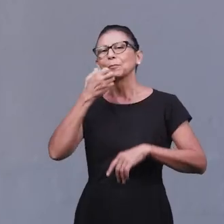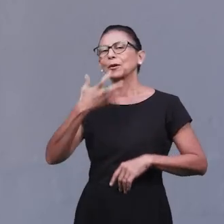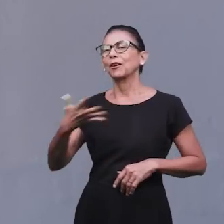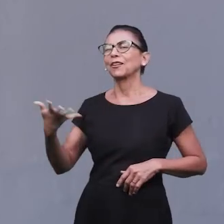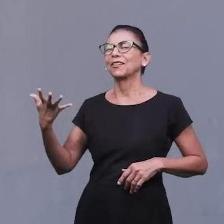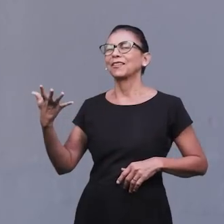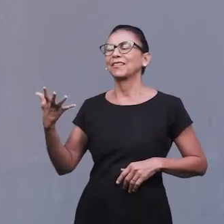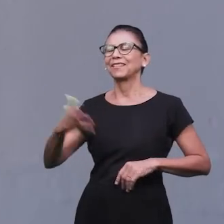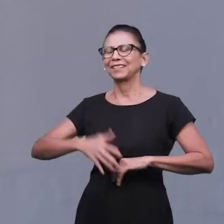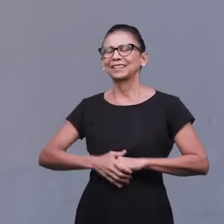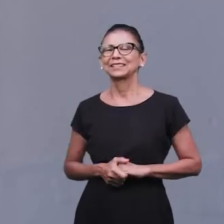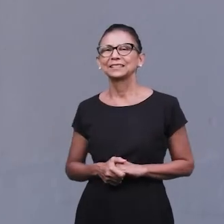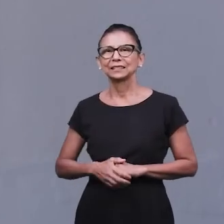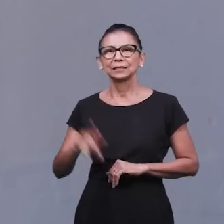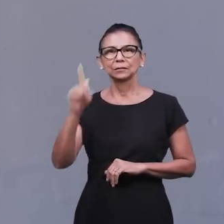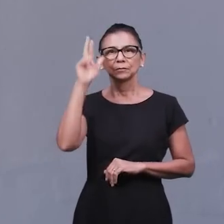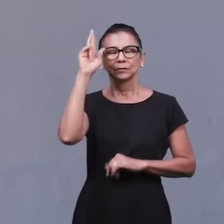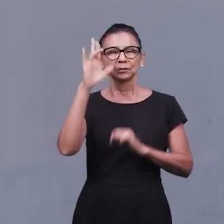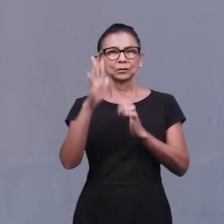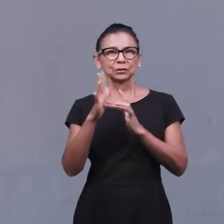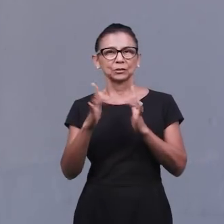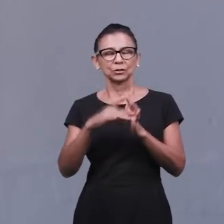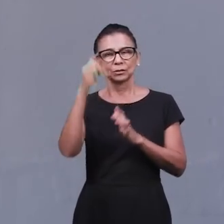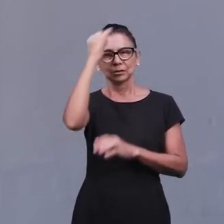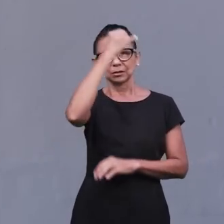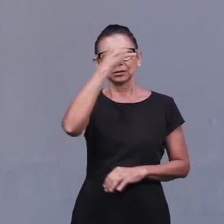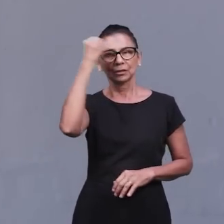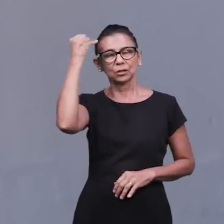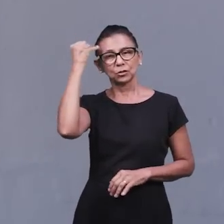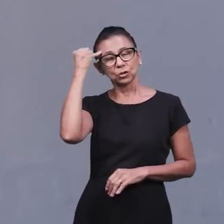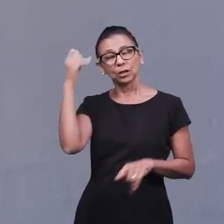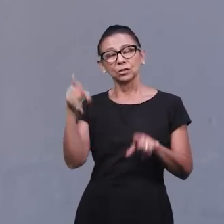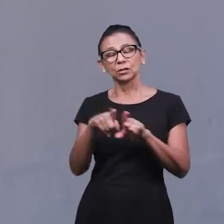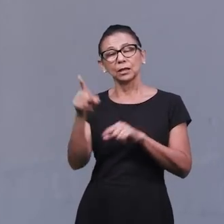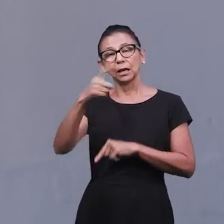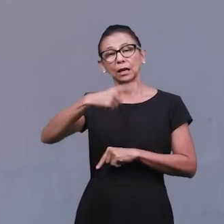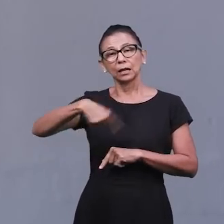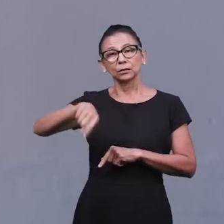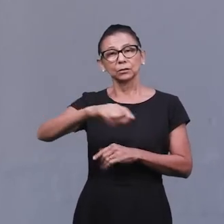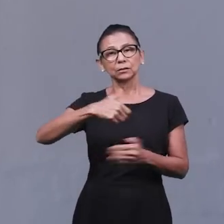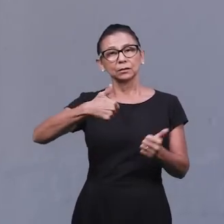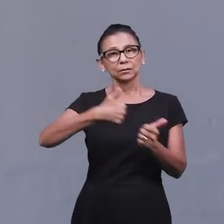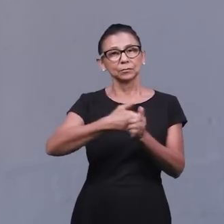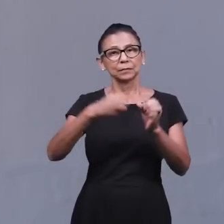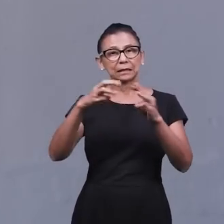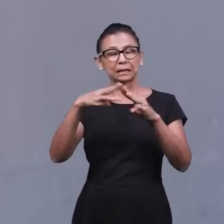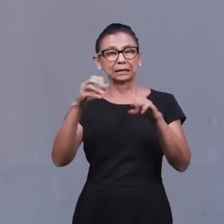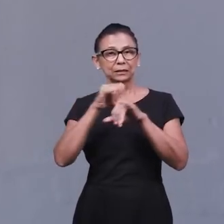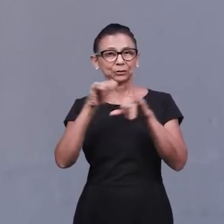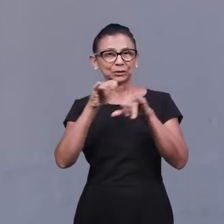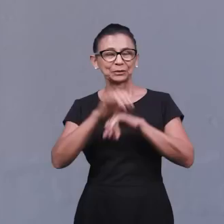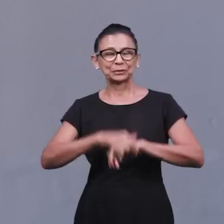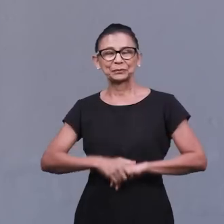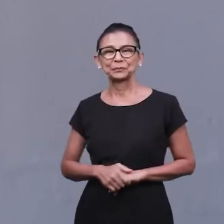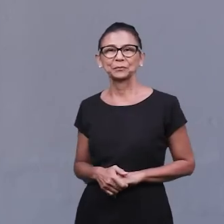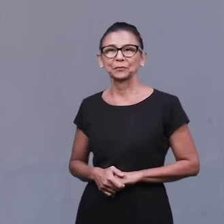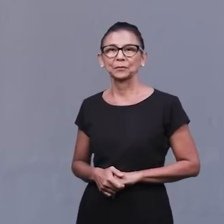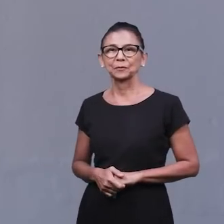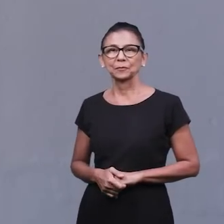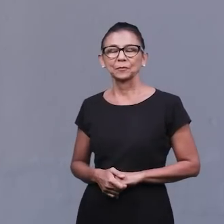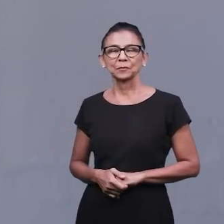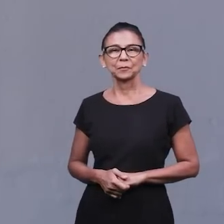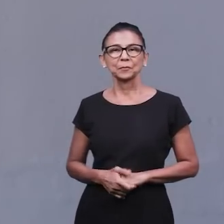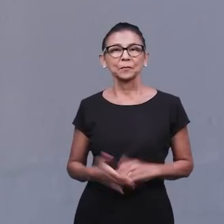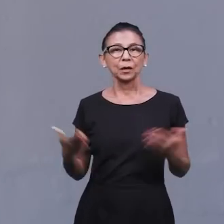A paz do Senhor Jesus, irmão Jorge, a paz do Senhor Jesus aos nossos irmãos que acompanham o Manaí News. Nós estamos